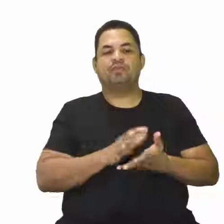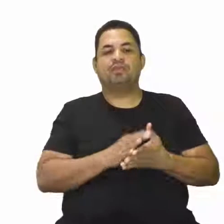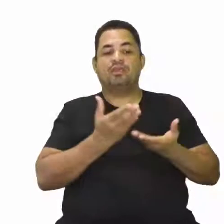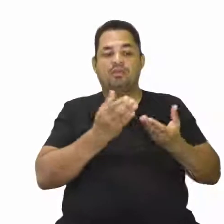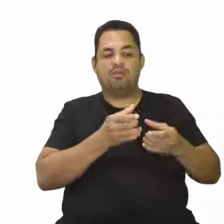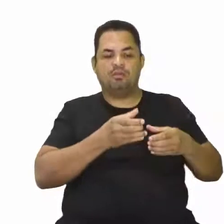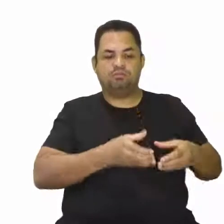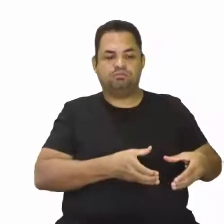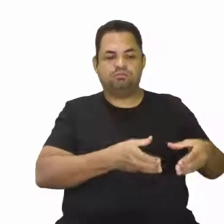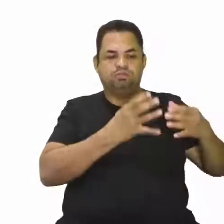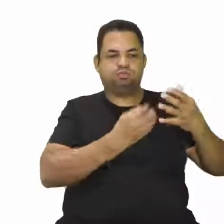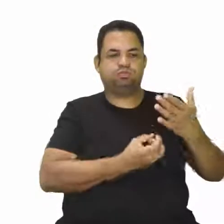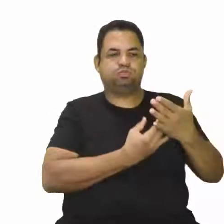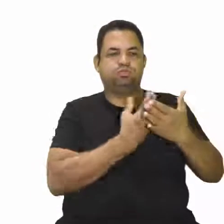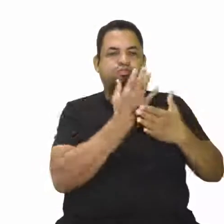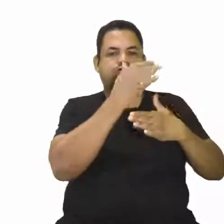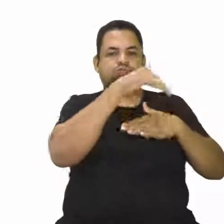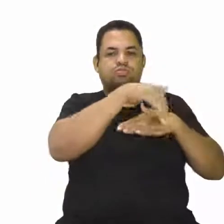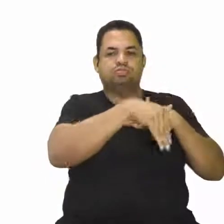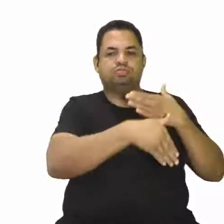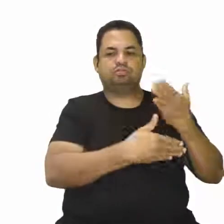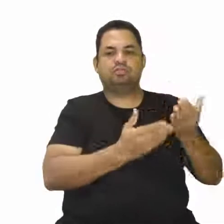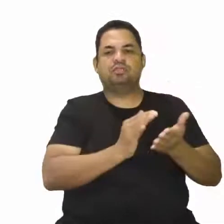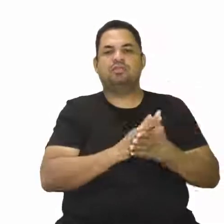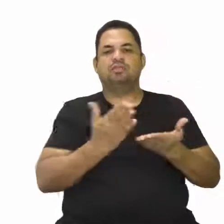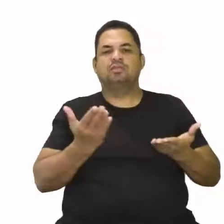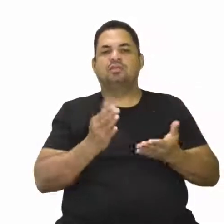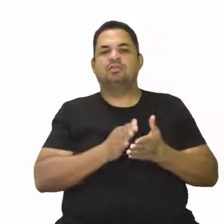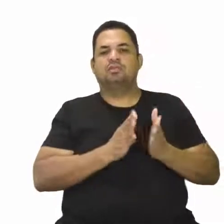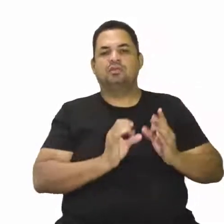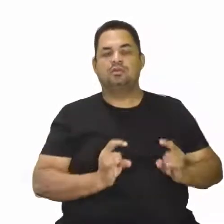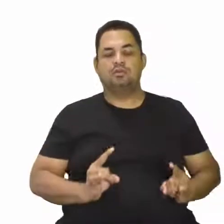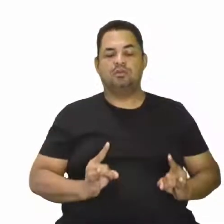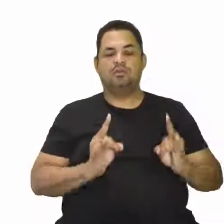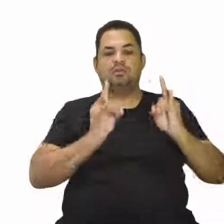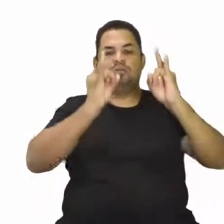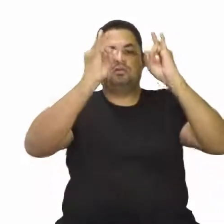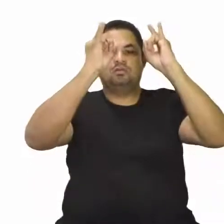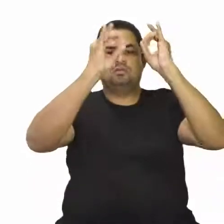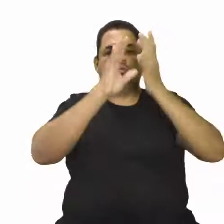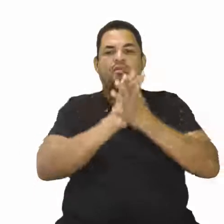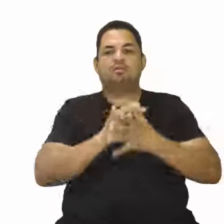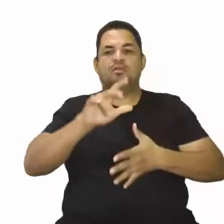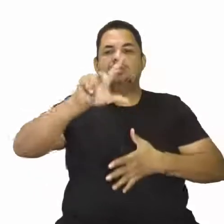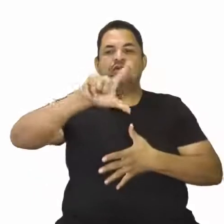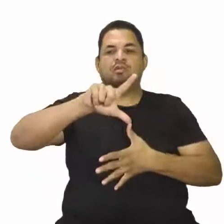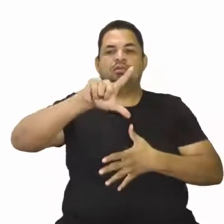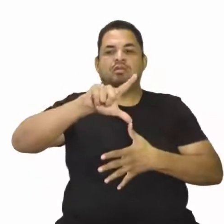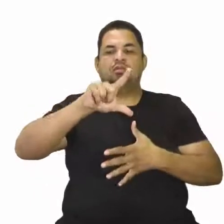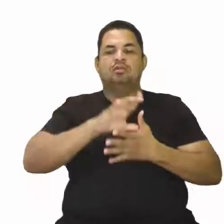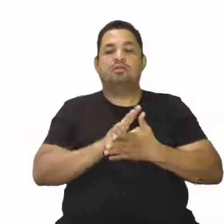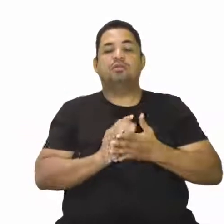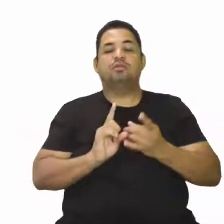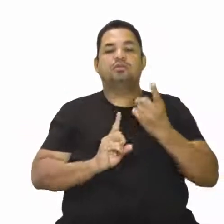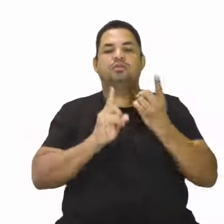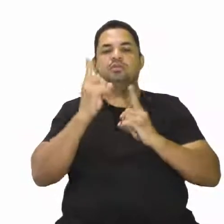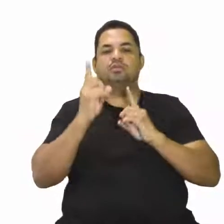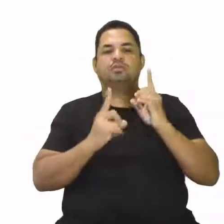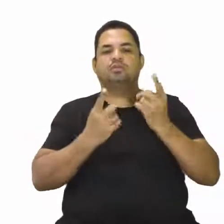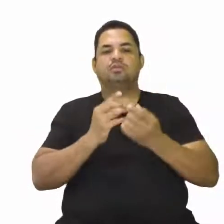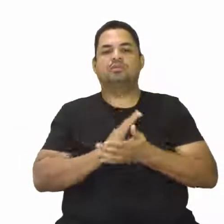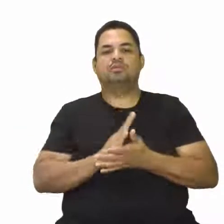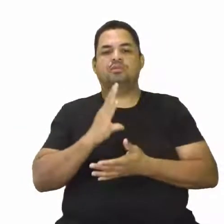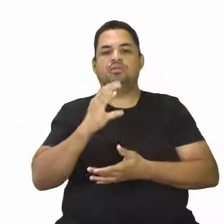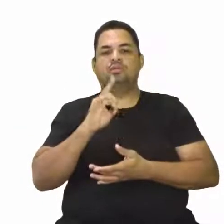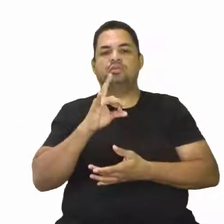em atividade, certo? O edifício mais alto da América Latina fica no Chile, que é